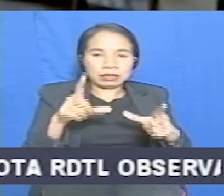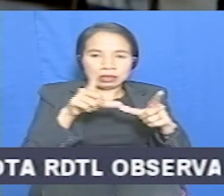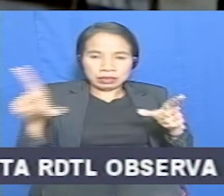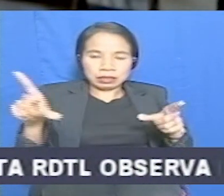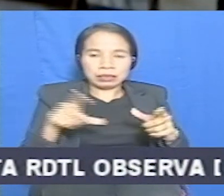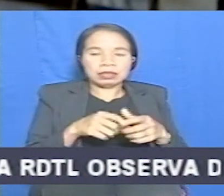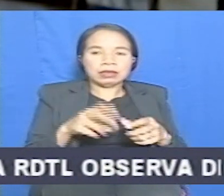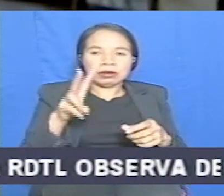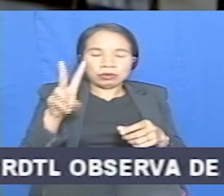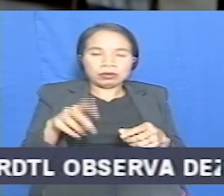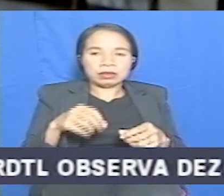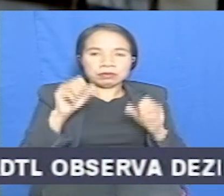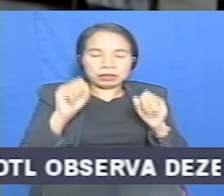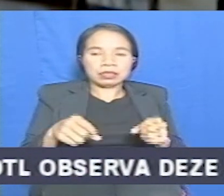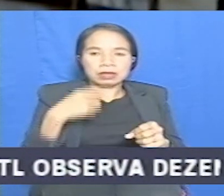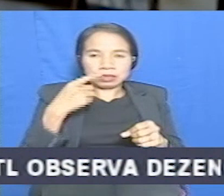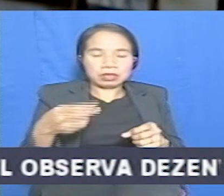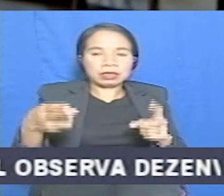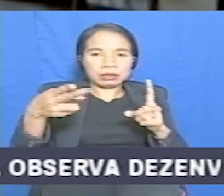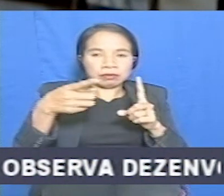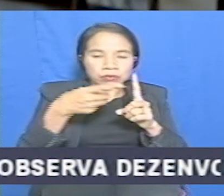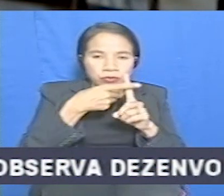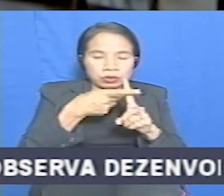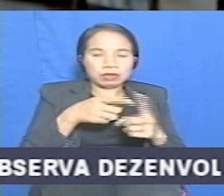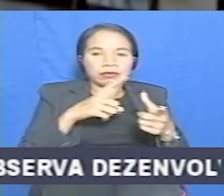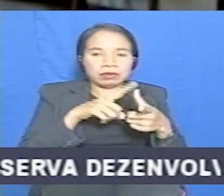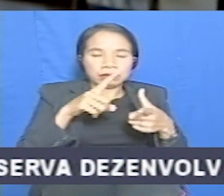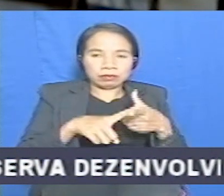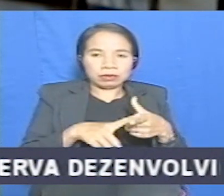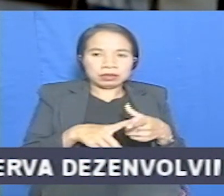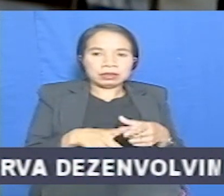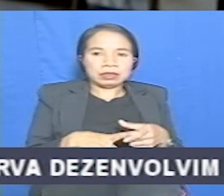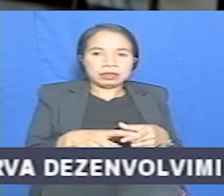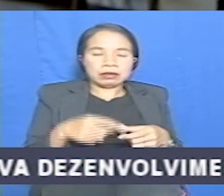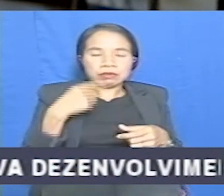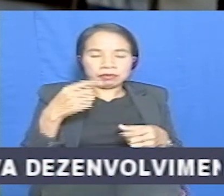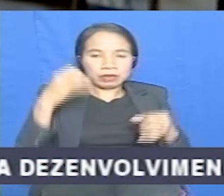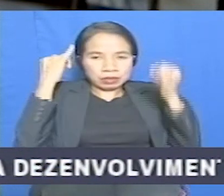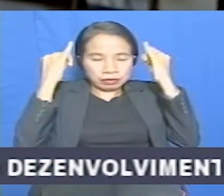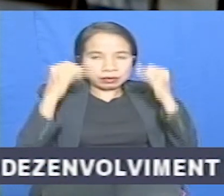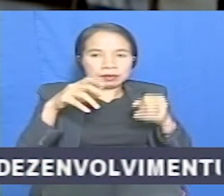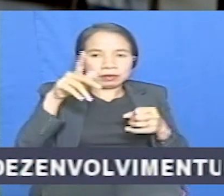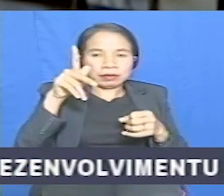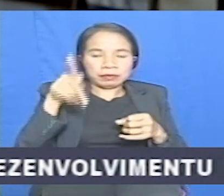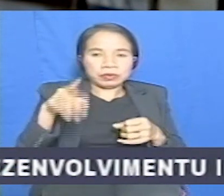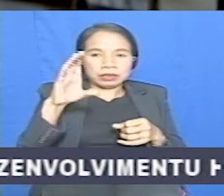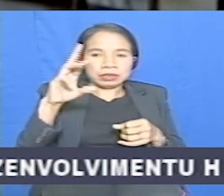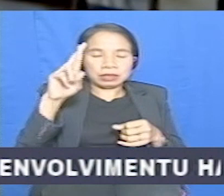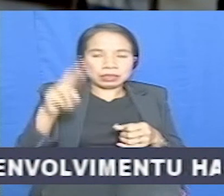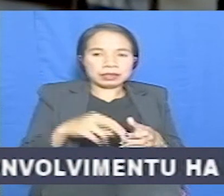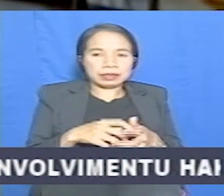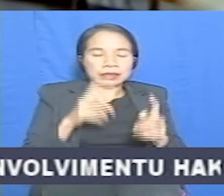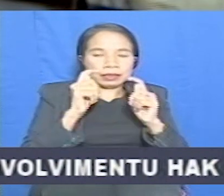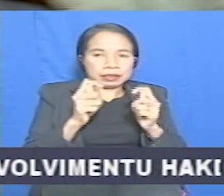kata ka positivo. I depois mos ita halu konfirmasa mos ho PCR. Teste rapid antigen